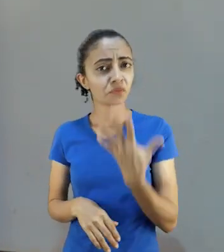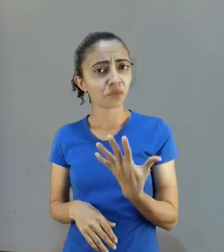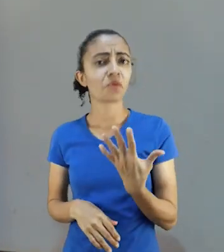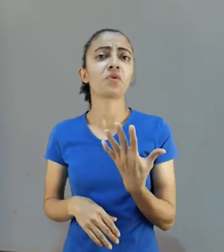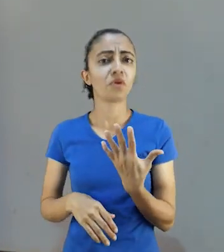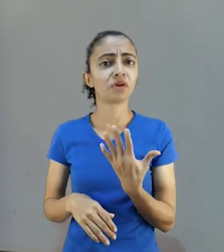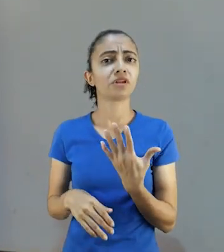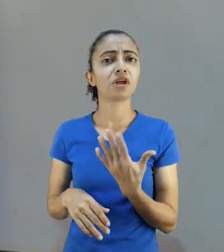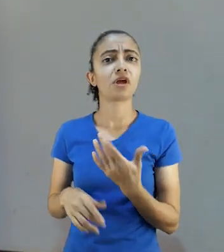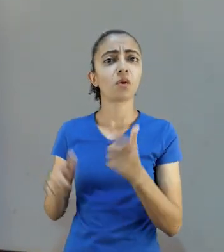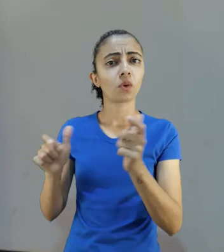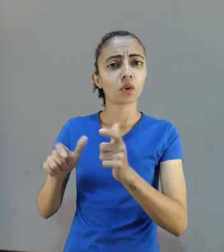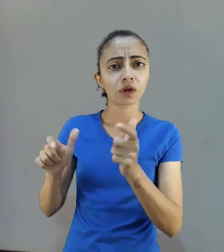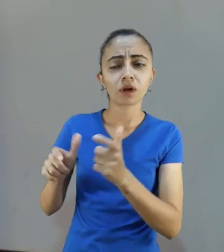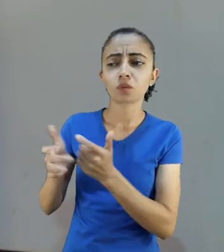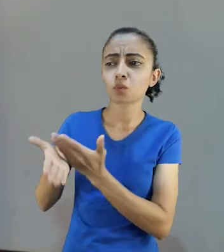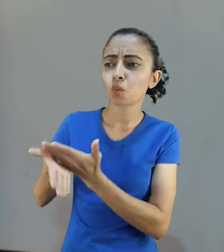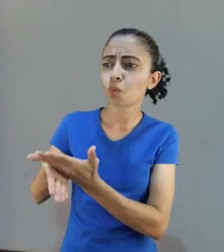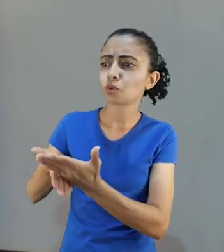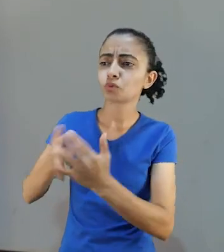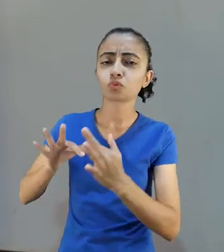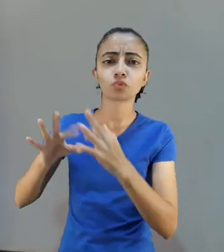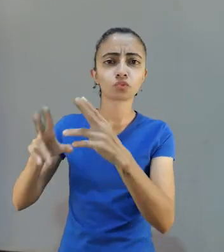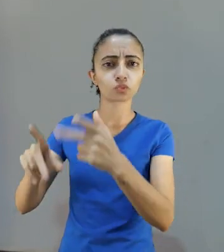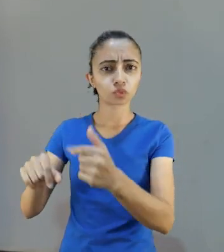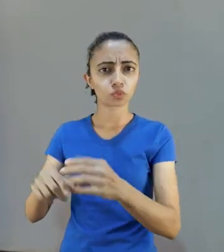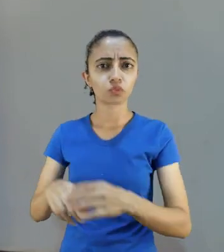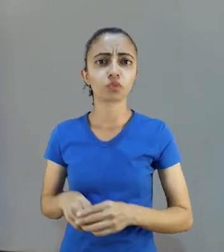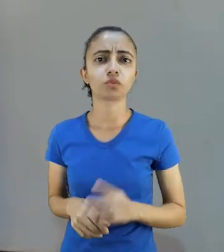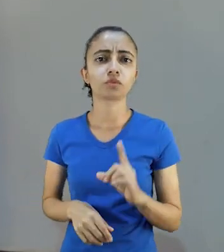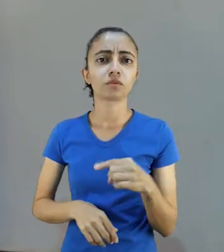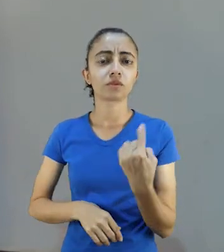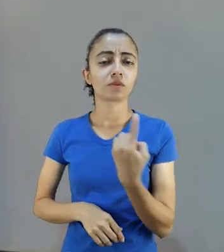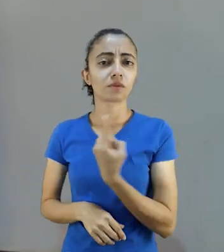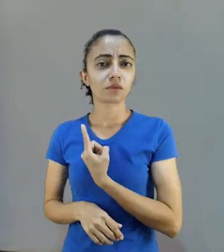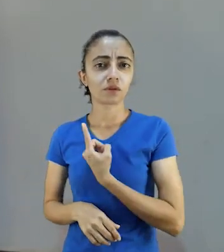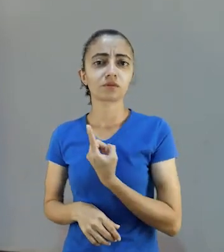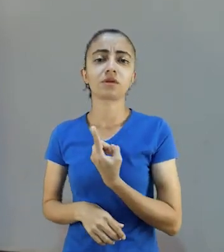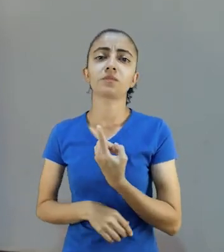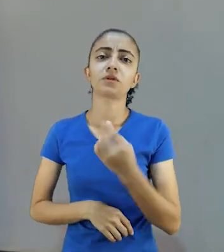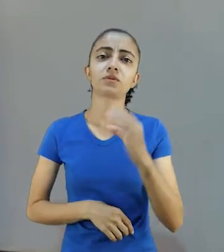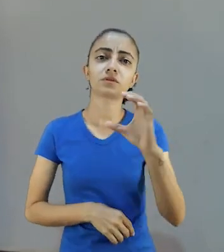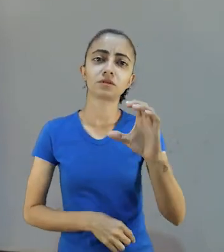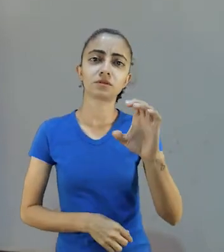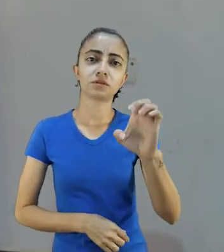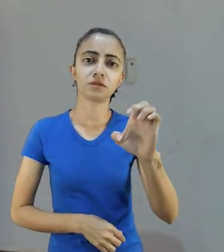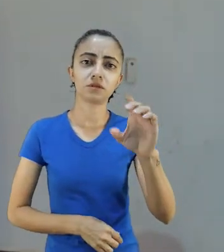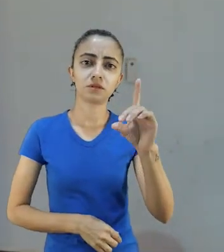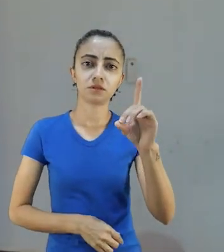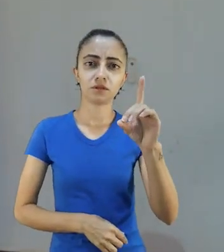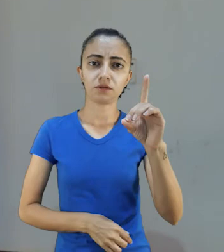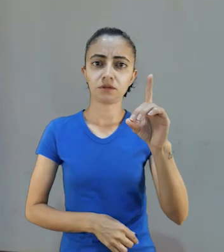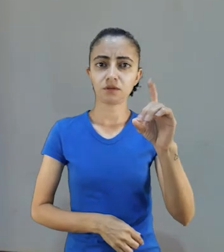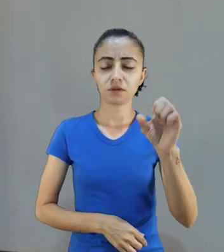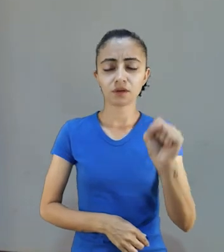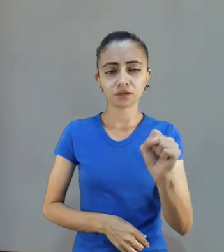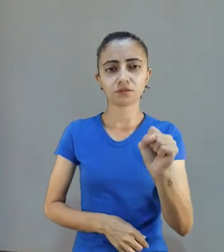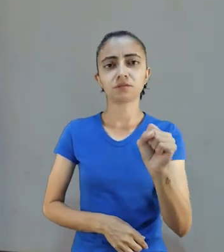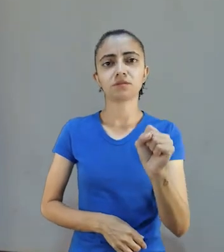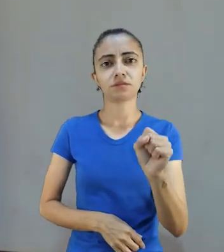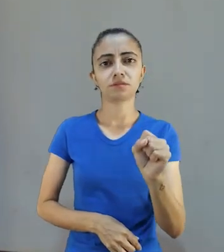começou, foi bem no começo, né? A gente dava, né, curso pelo CDS, né? A